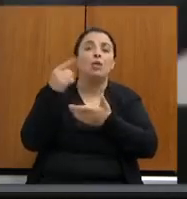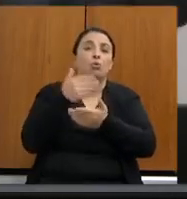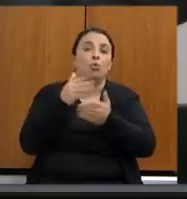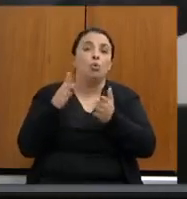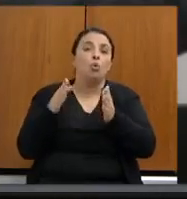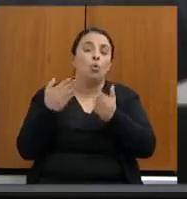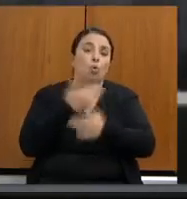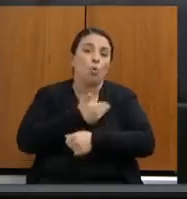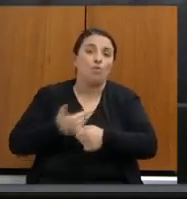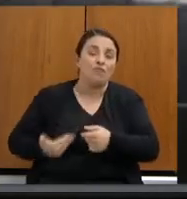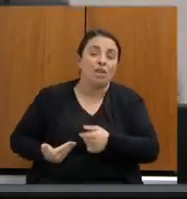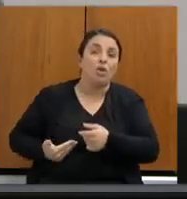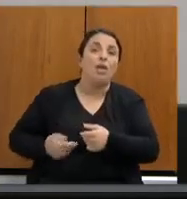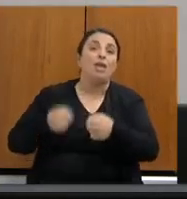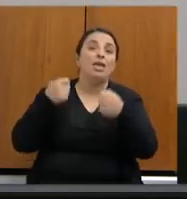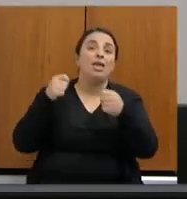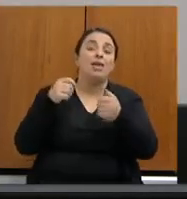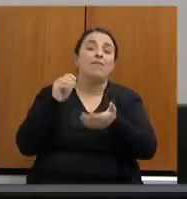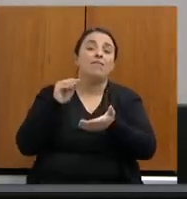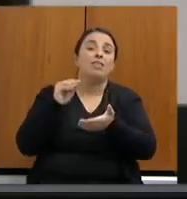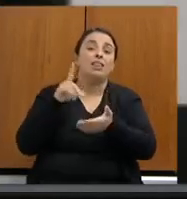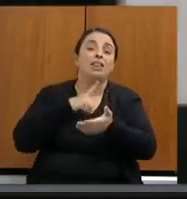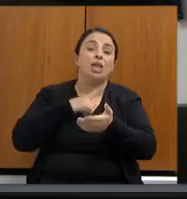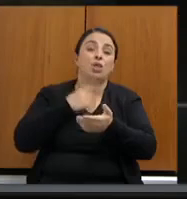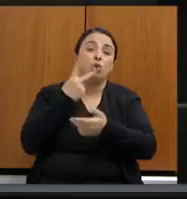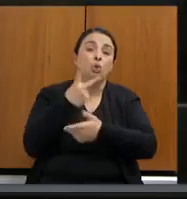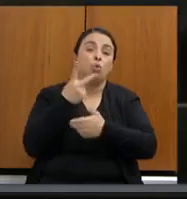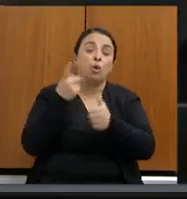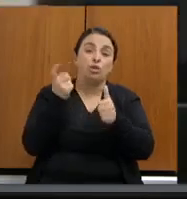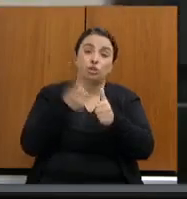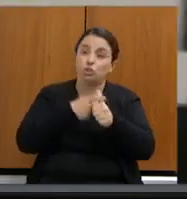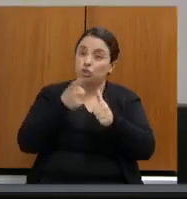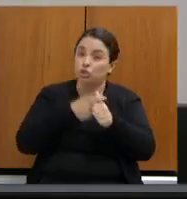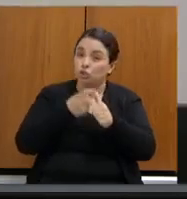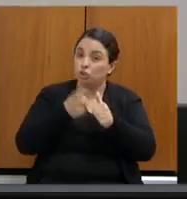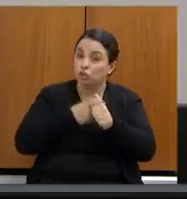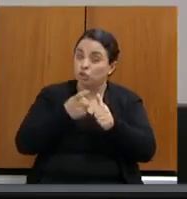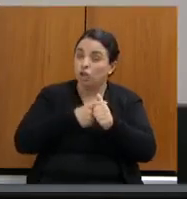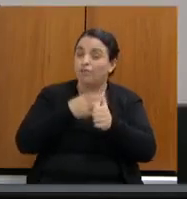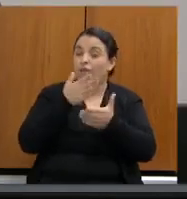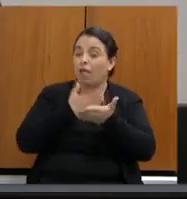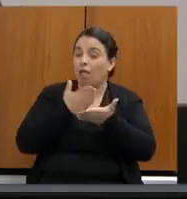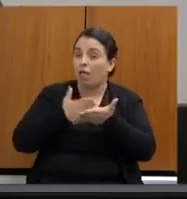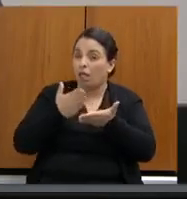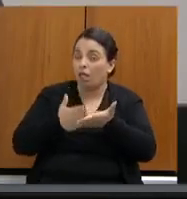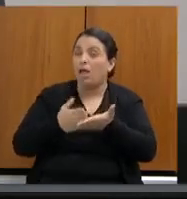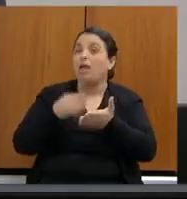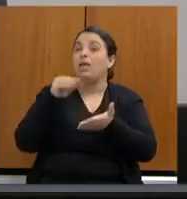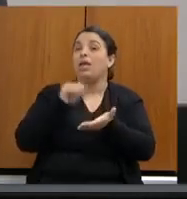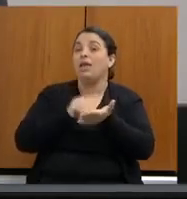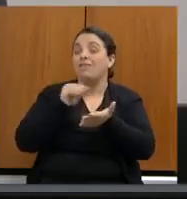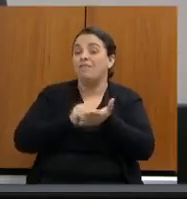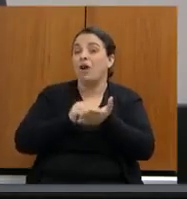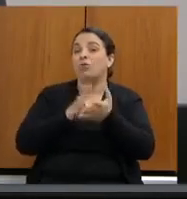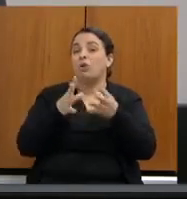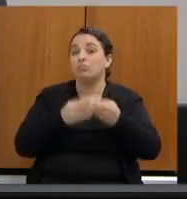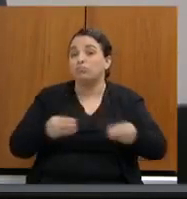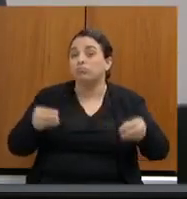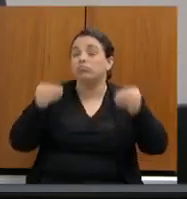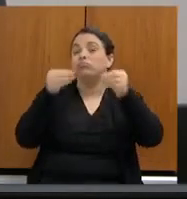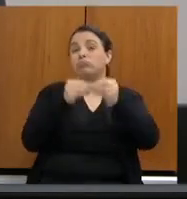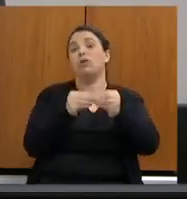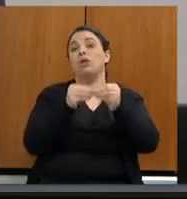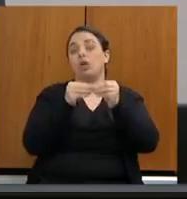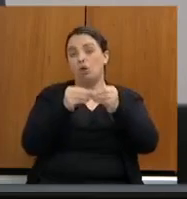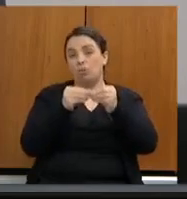promissórias que o deputado Bruno Reis assinou junto comigo o documento que são as outras duas parcelas que fazem a recomposição